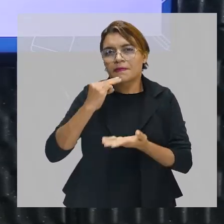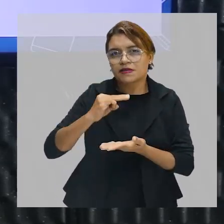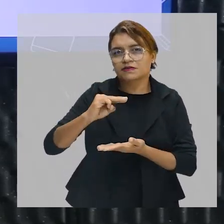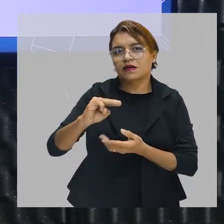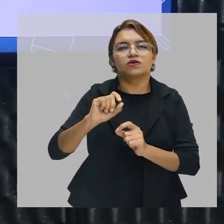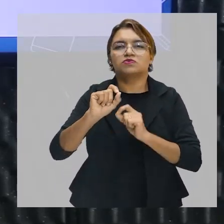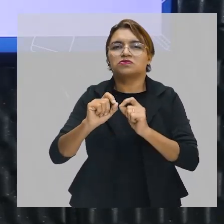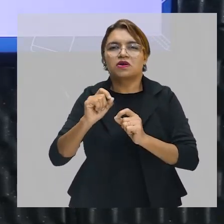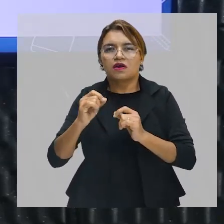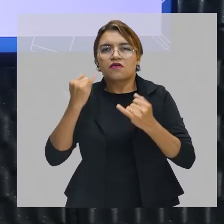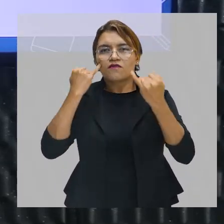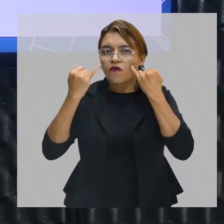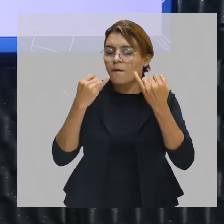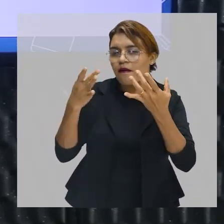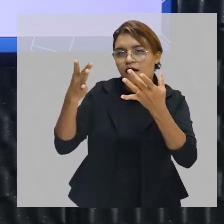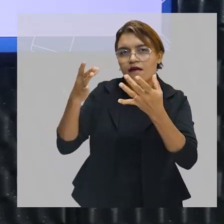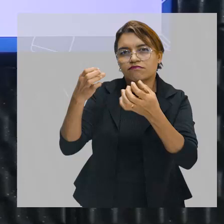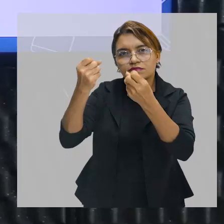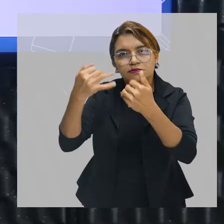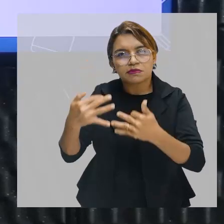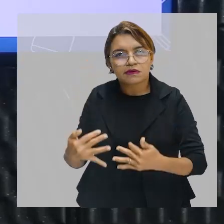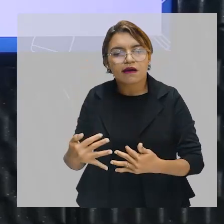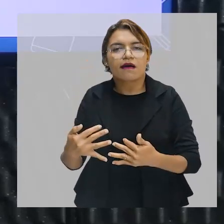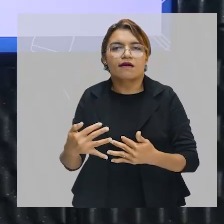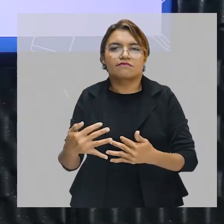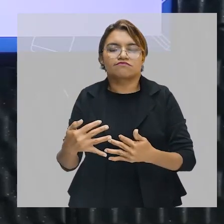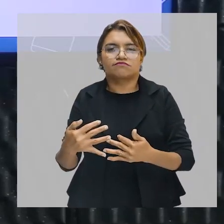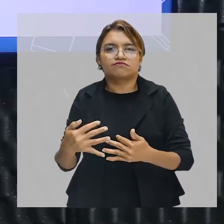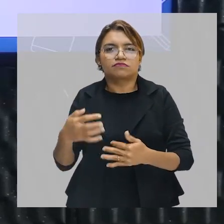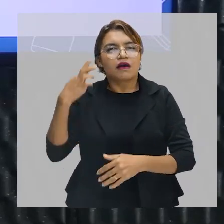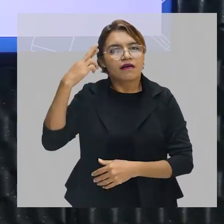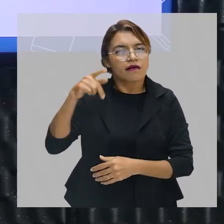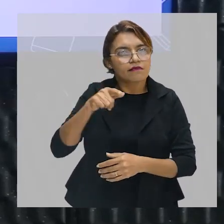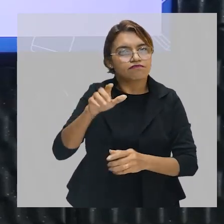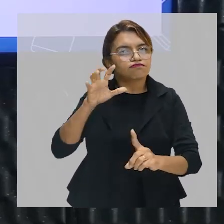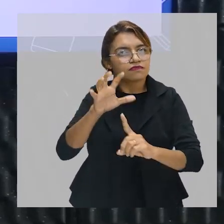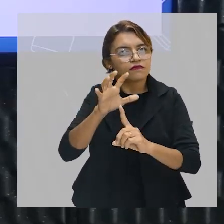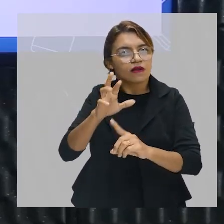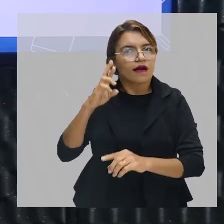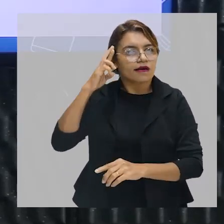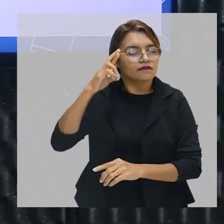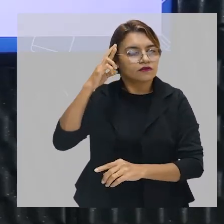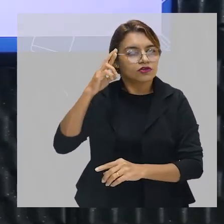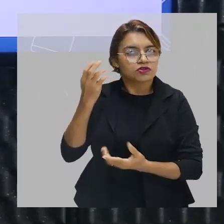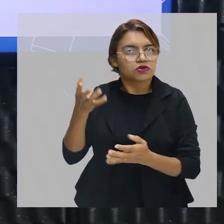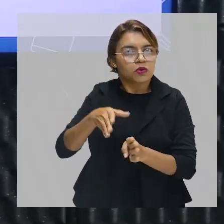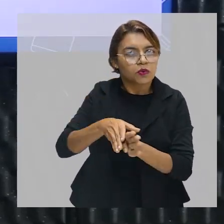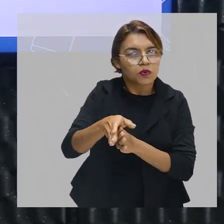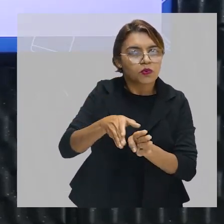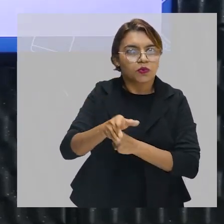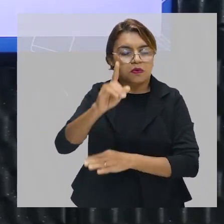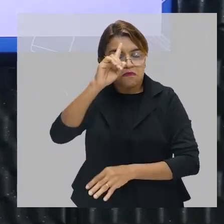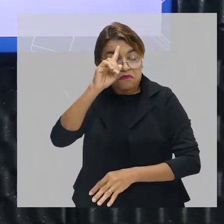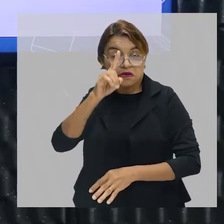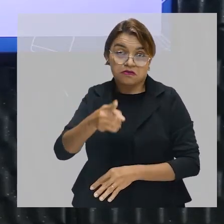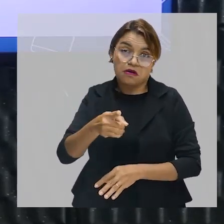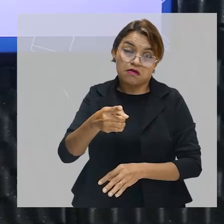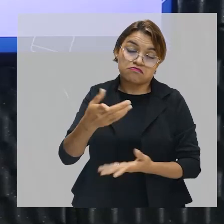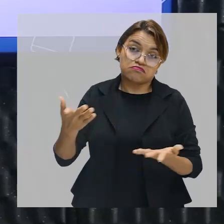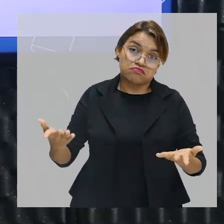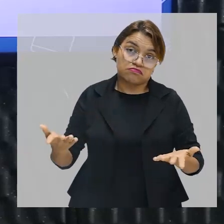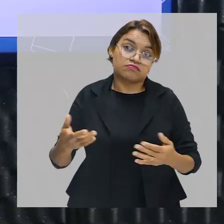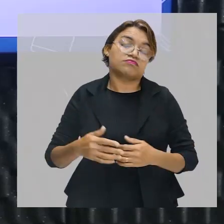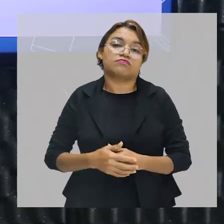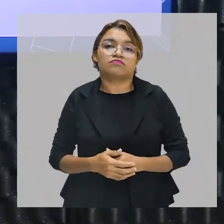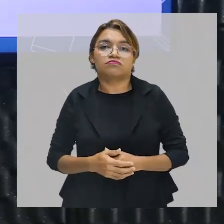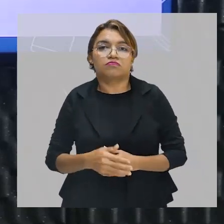Informar, explicar, fazer a pessoa refletir, dar uma orientação, uma ordem, um conselho,